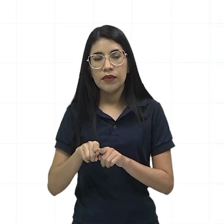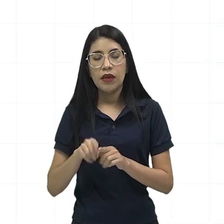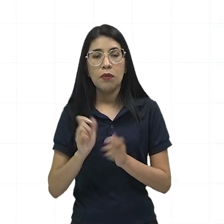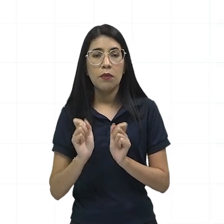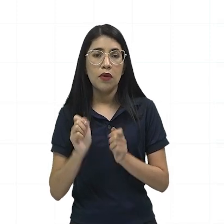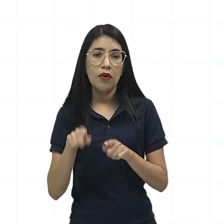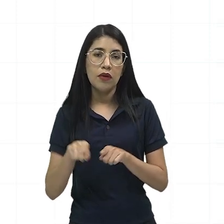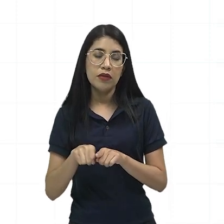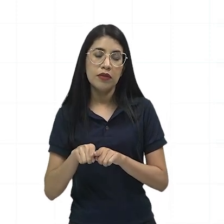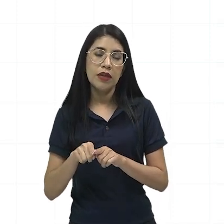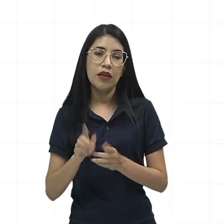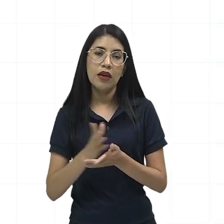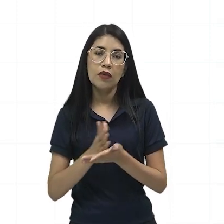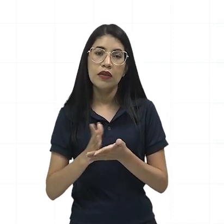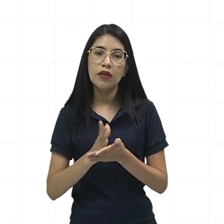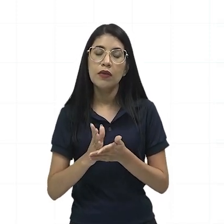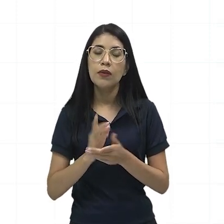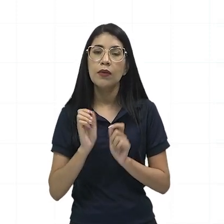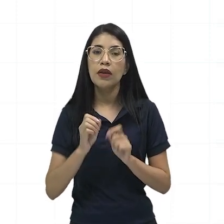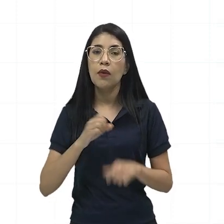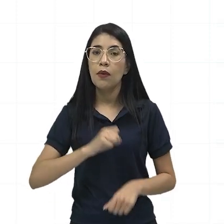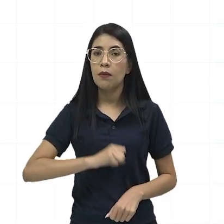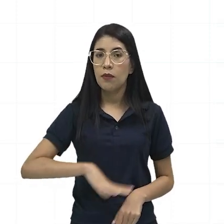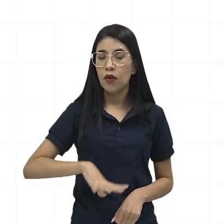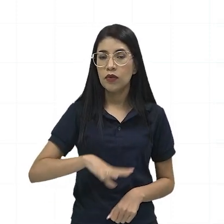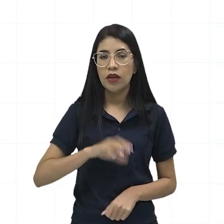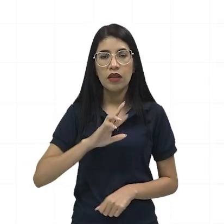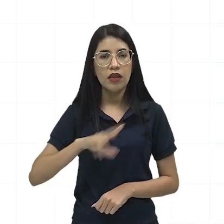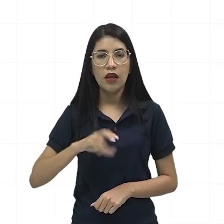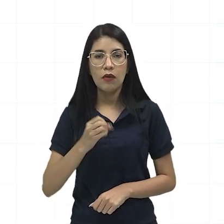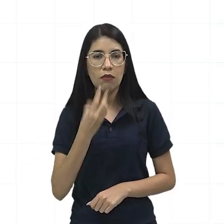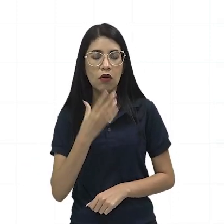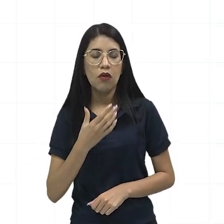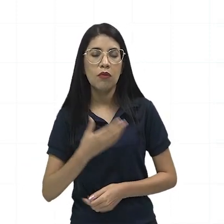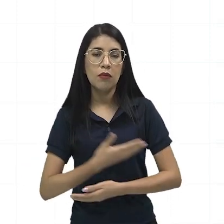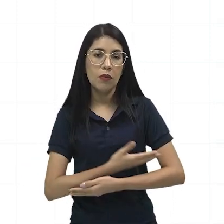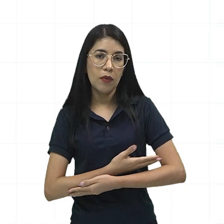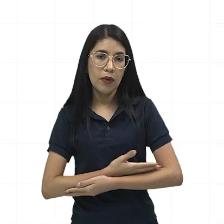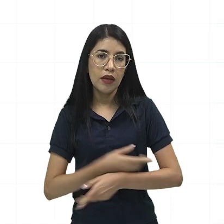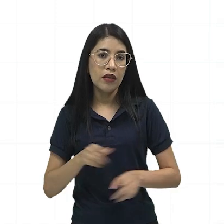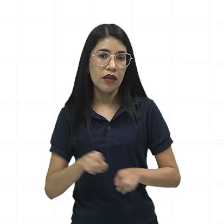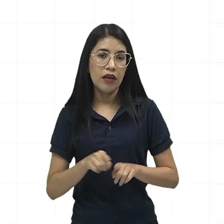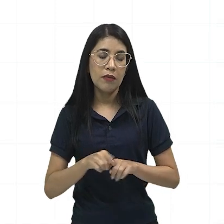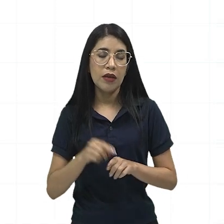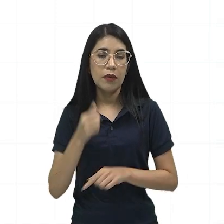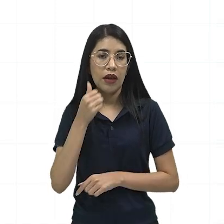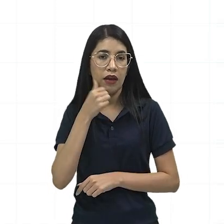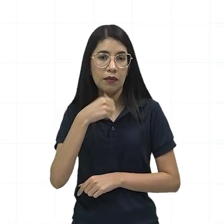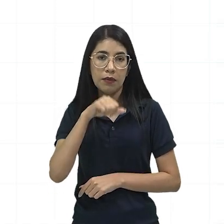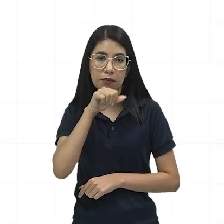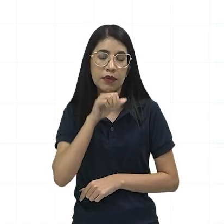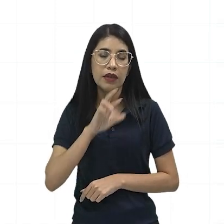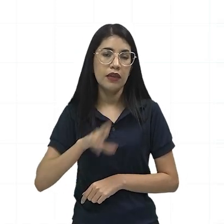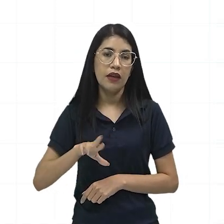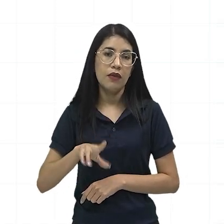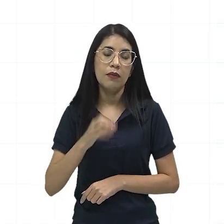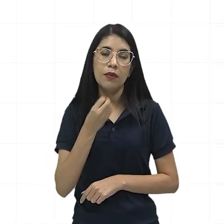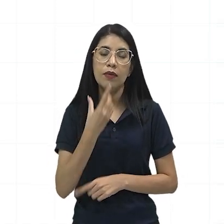aborto natural, que não é bom nem para a mãe, nem para o bebê, principalmente, né, que o aborto vai acarretar na morte,